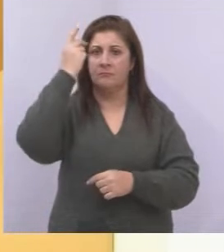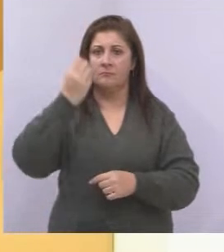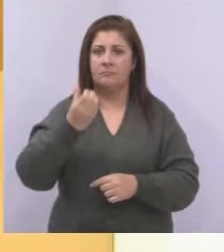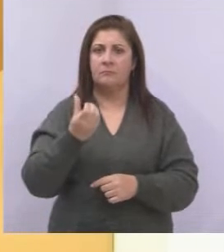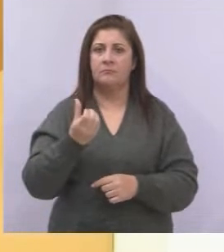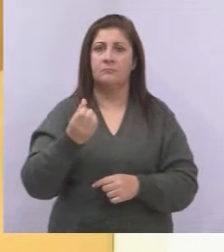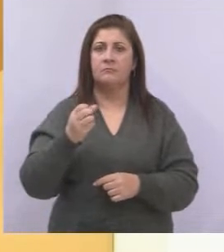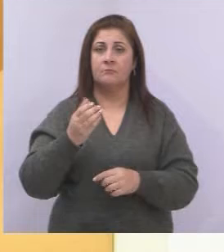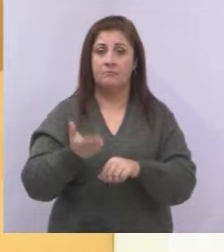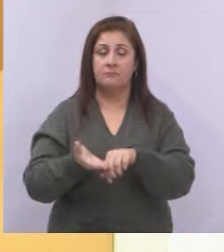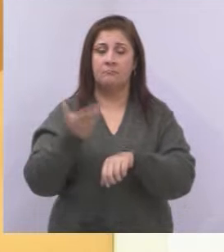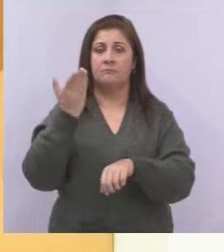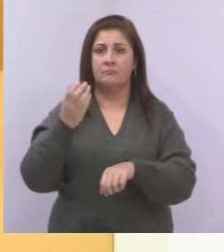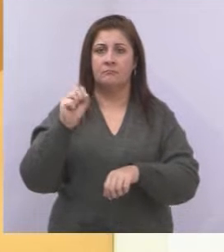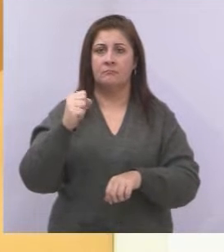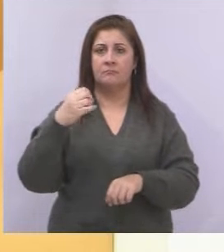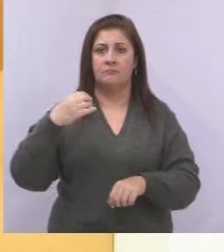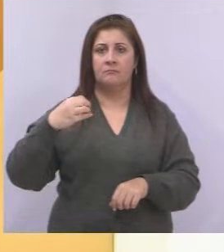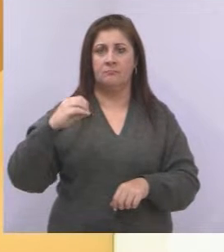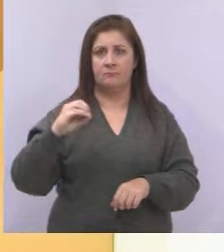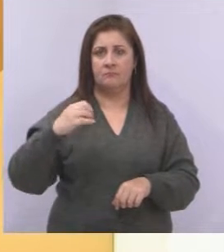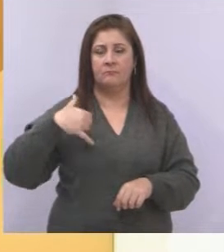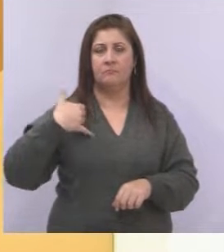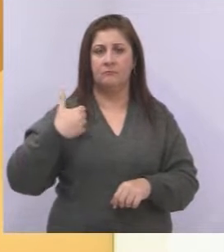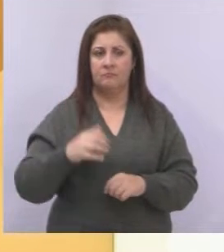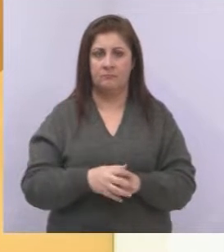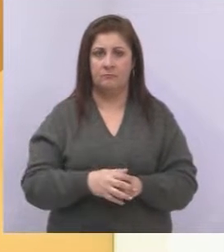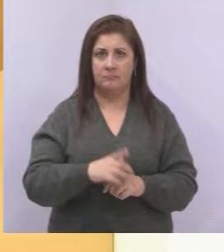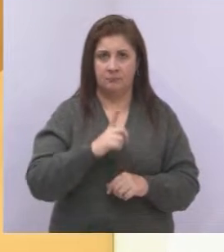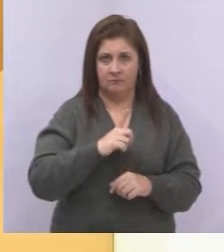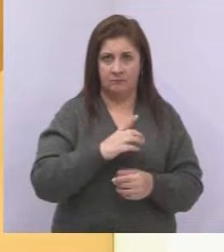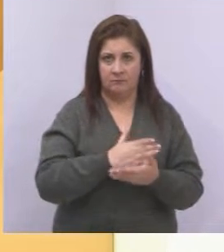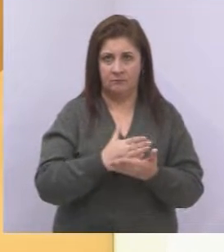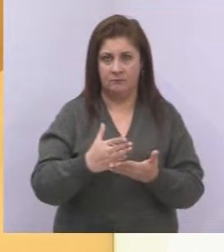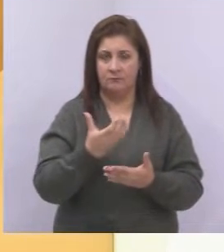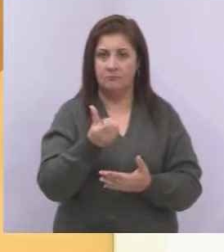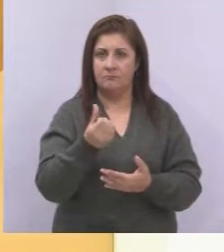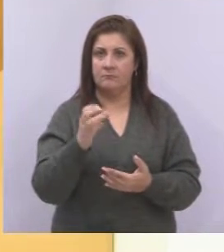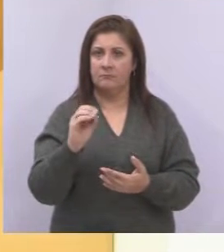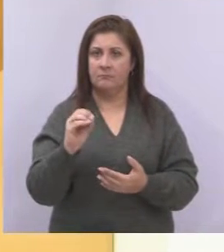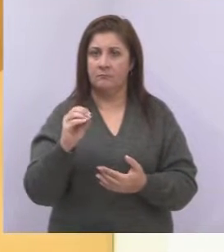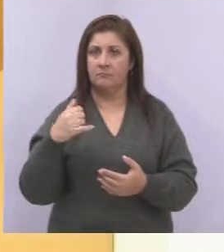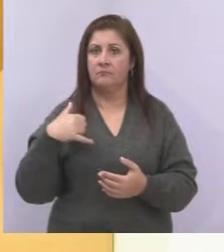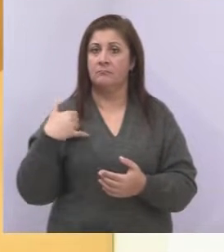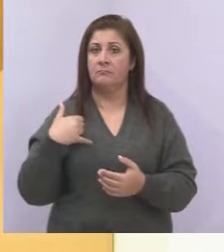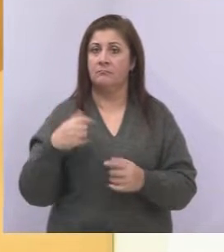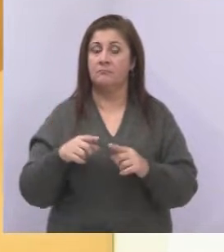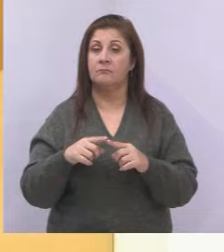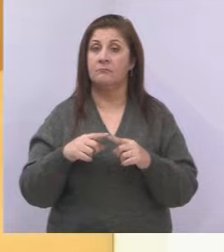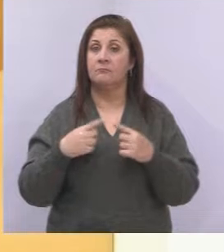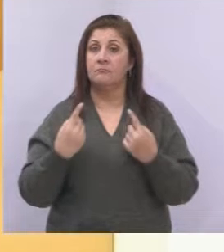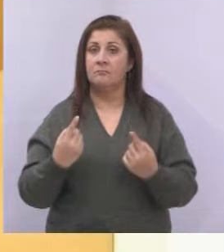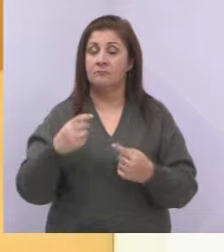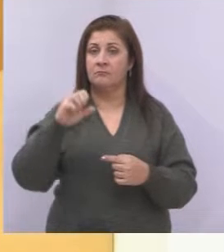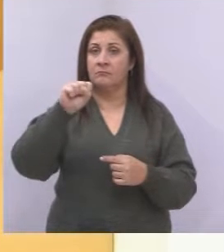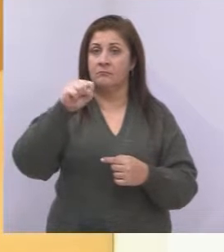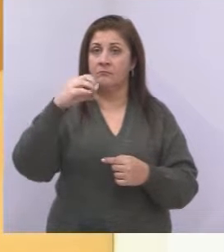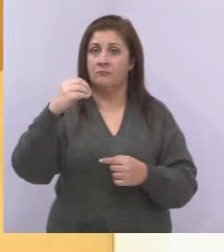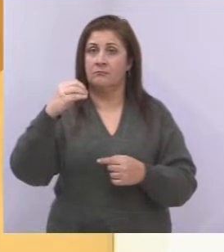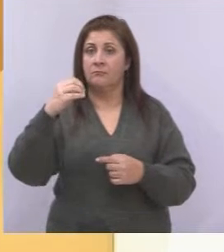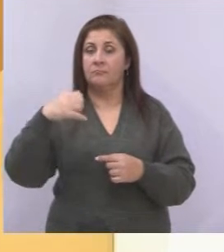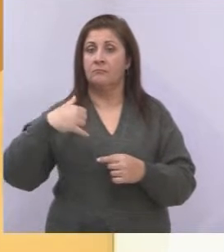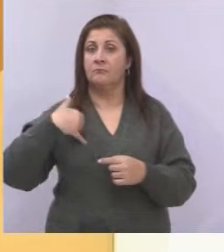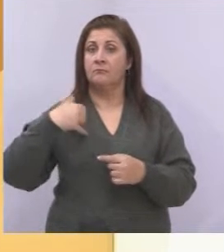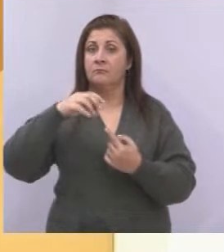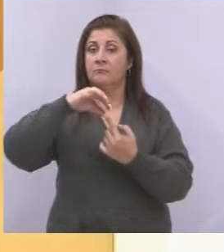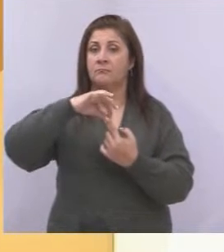prioridade. Nós temos a prioridade para o idoso de 60 anos e é uma lei de 2017 que tem a